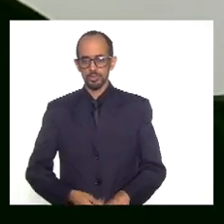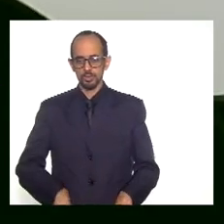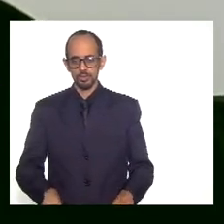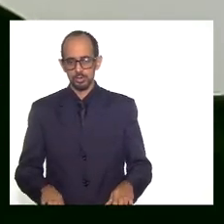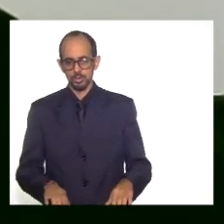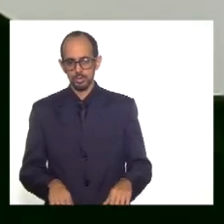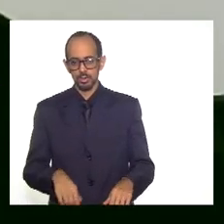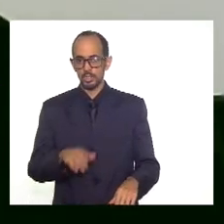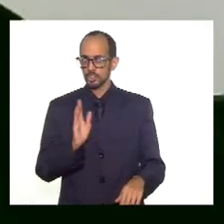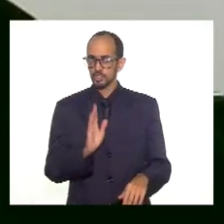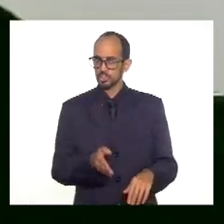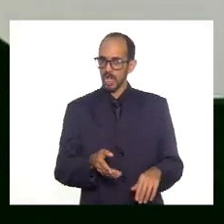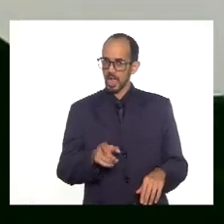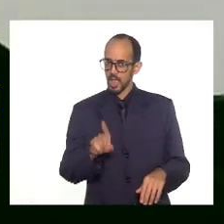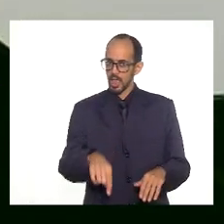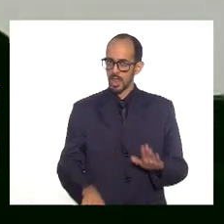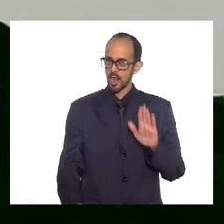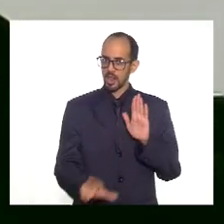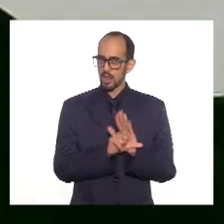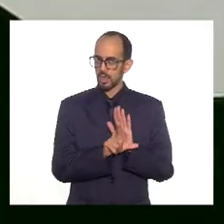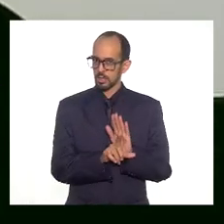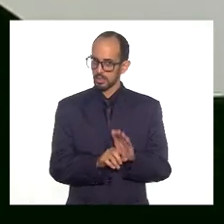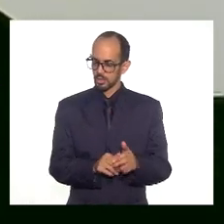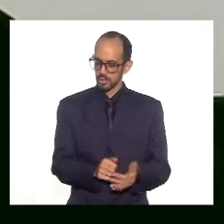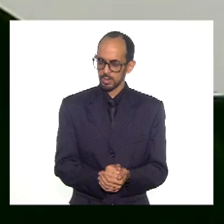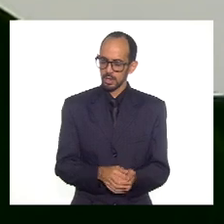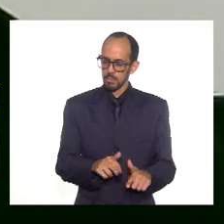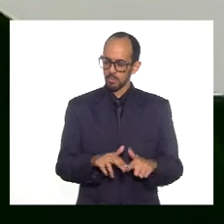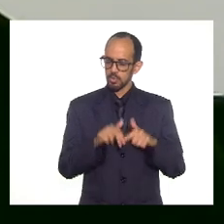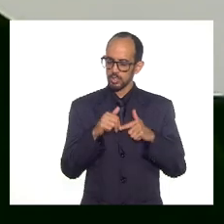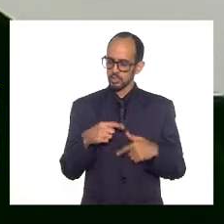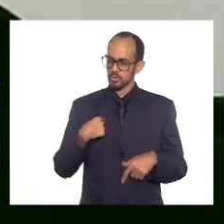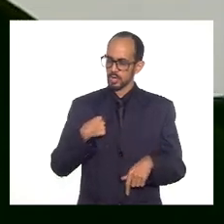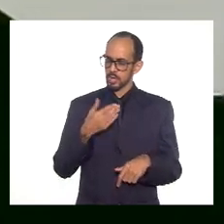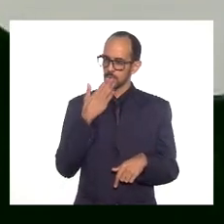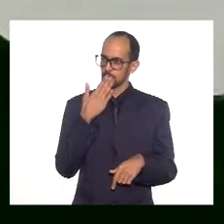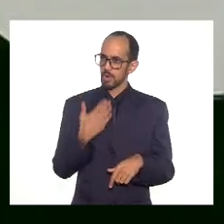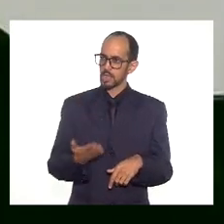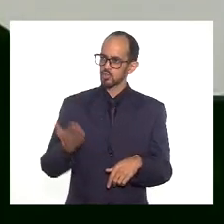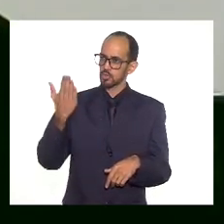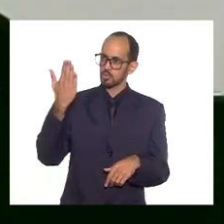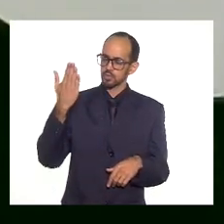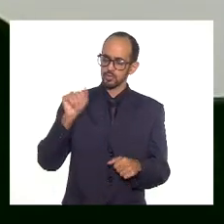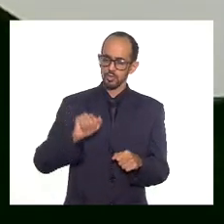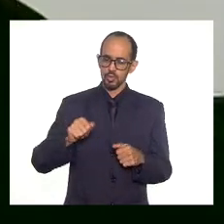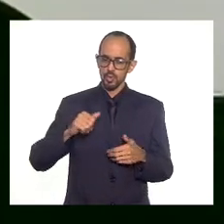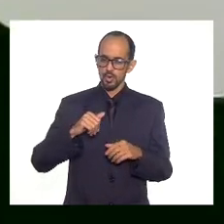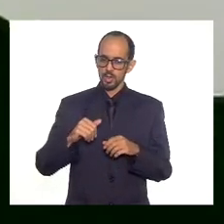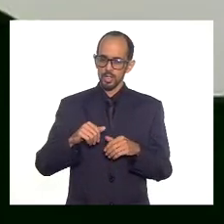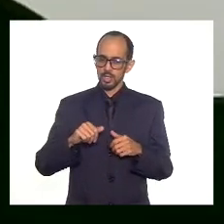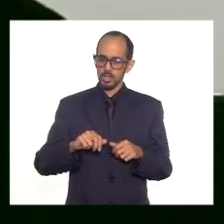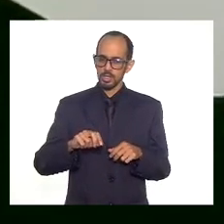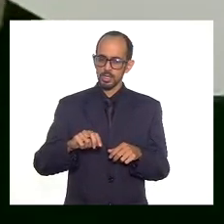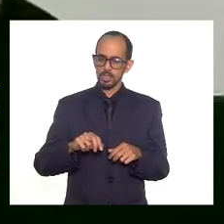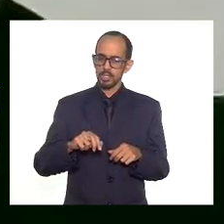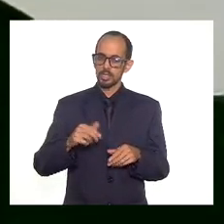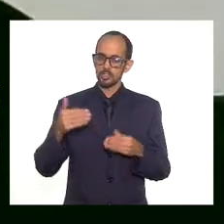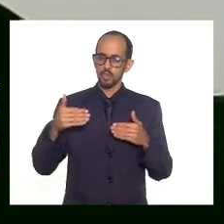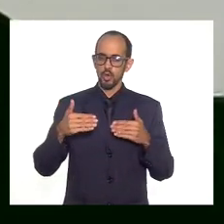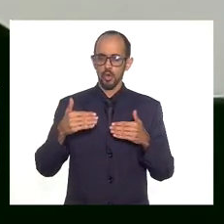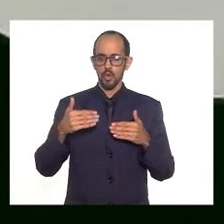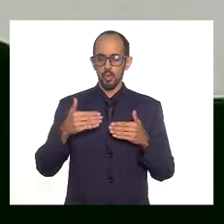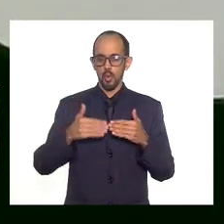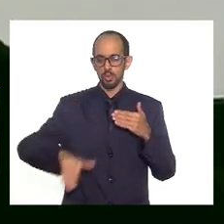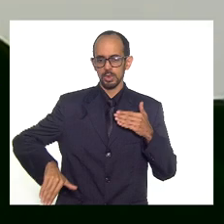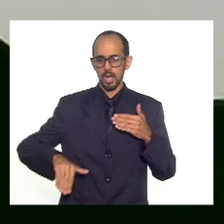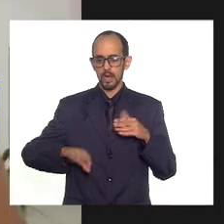do deputado André Lazzaroni. Por esta razão, eu solicito e encaminho o voto contrário a todos os destaques,